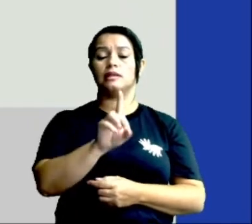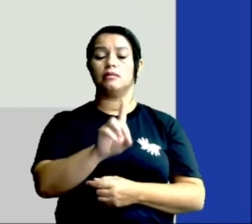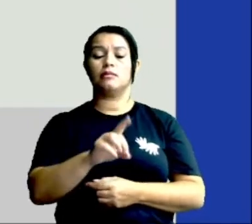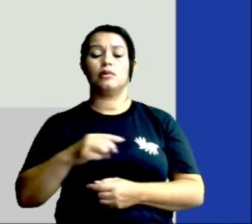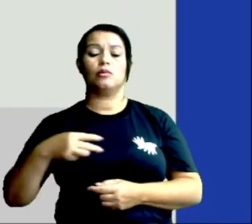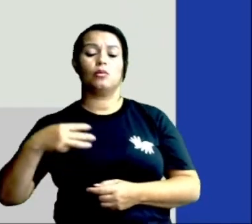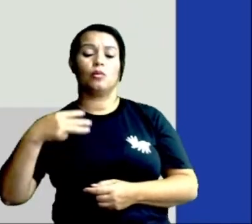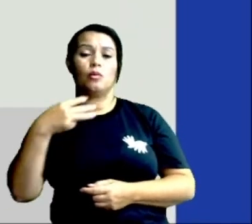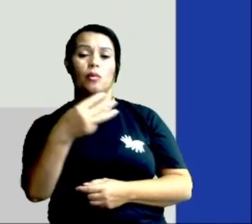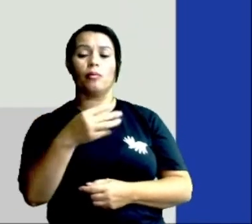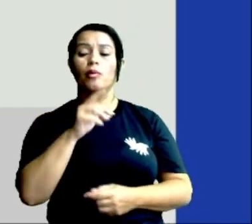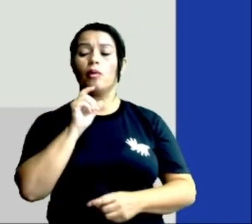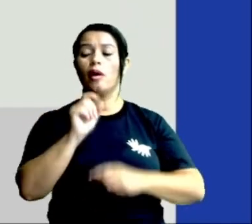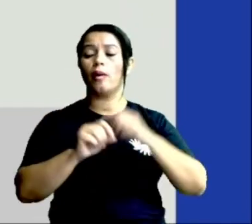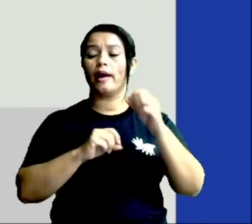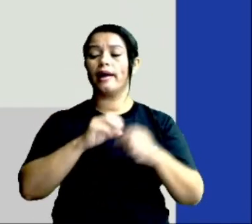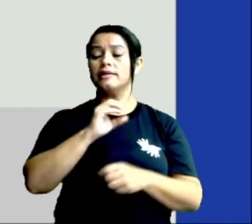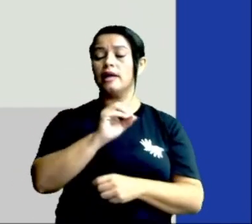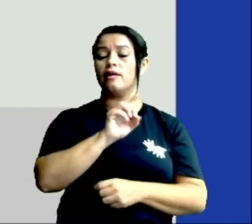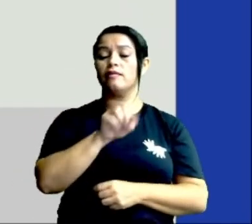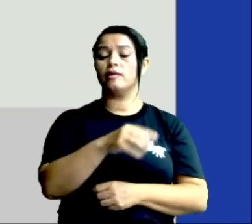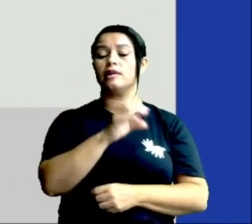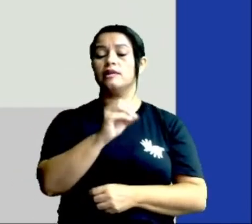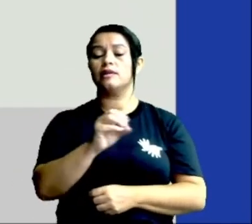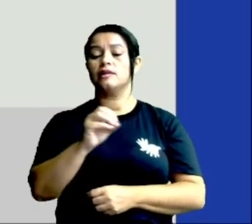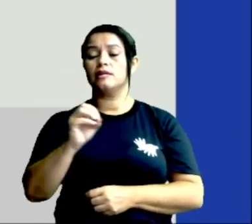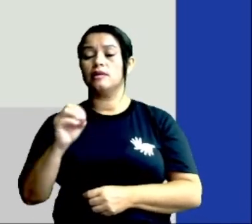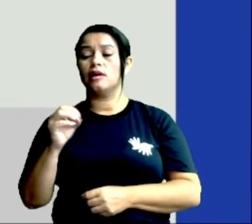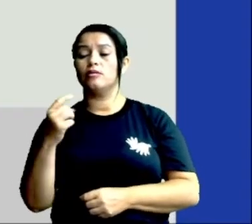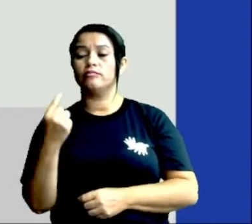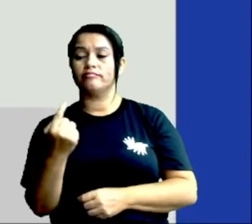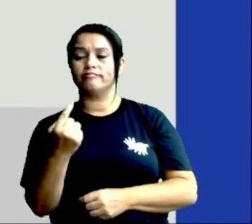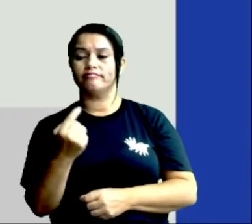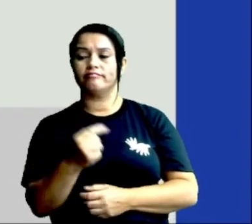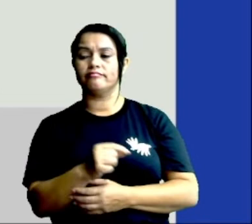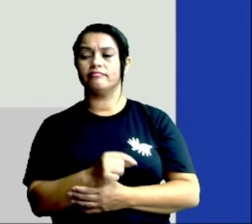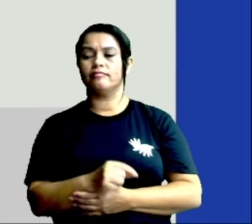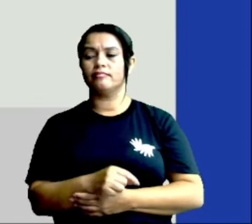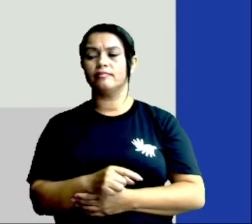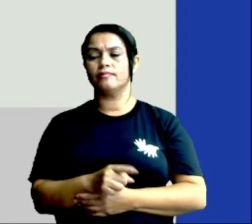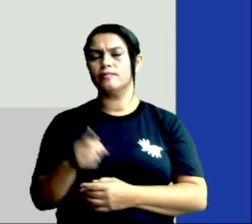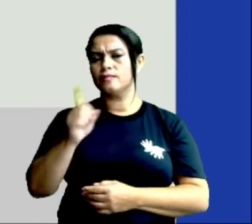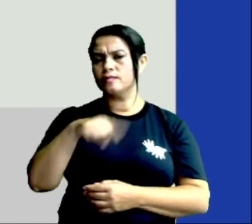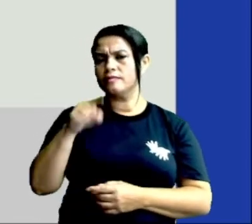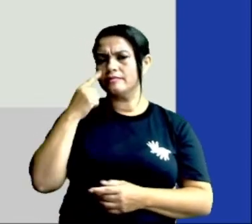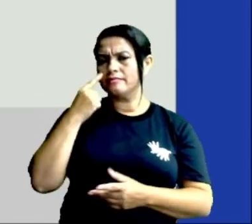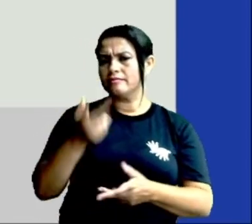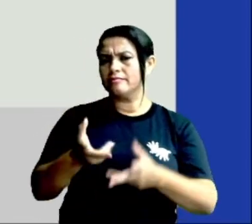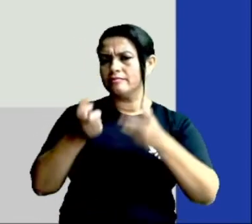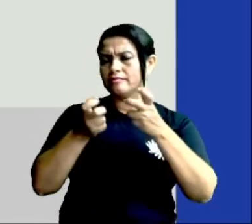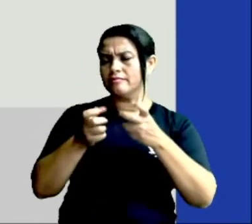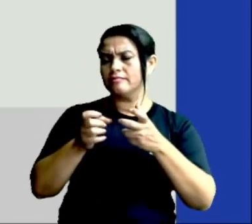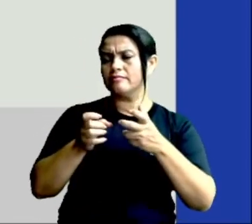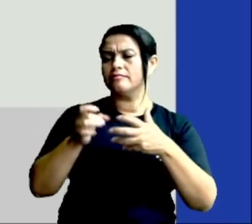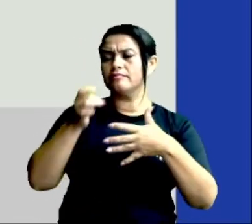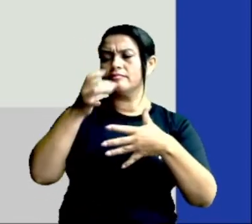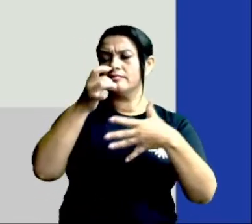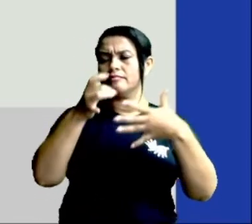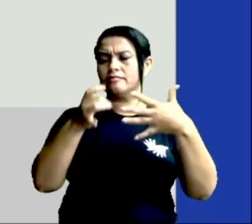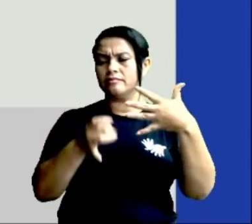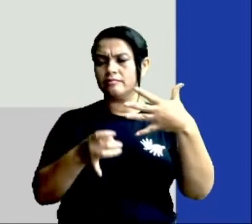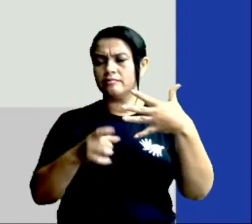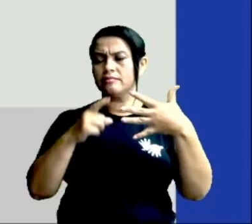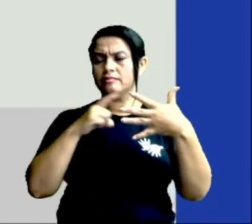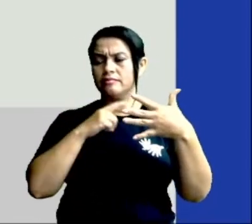E o decímetro cúbico equivale a 0,001. Você percebeu que cada unidade